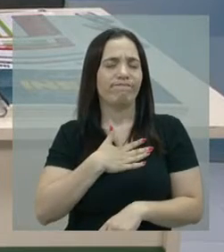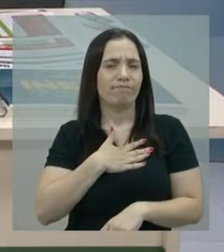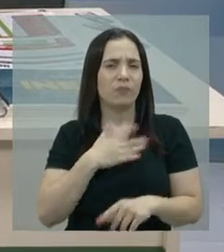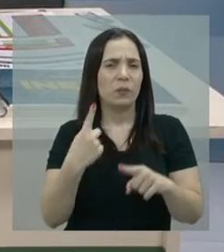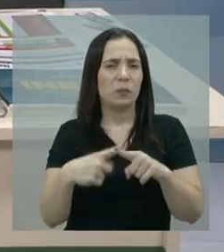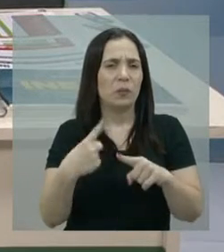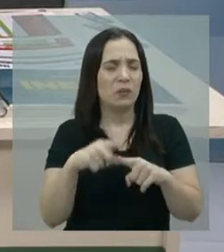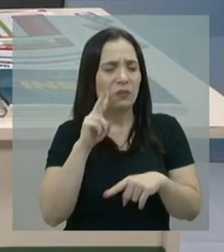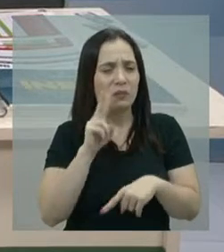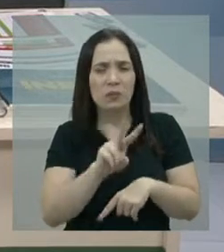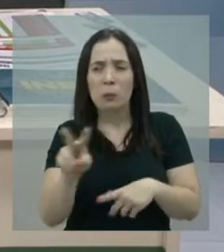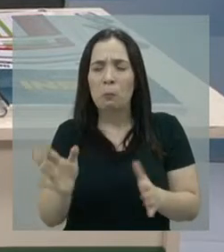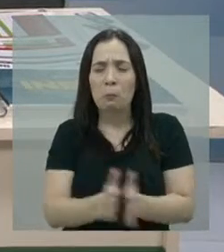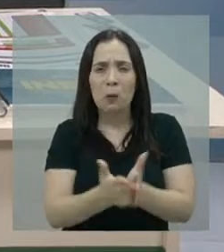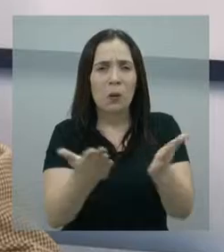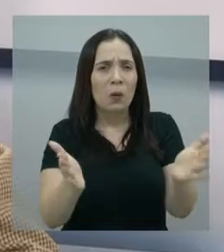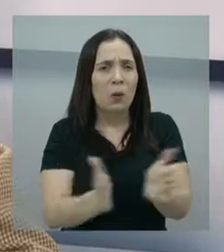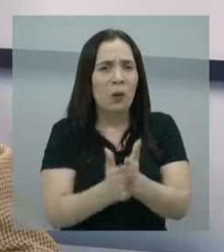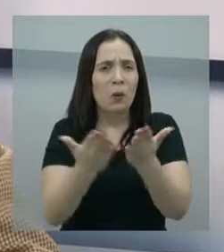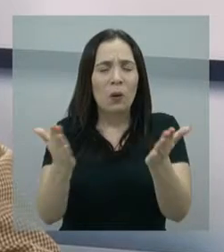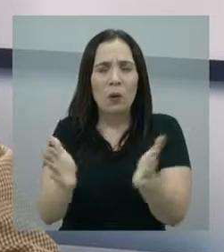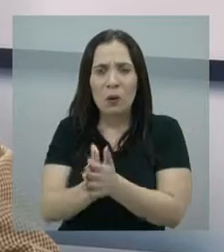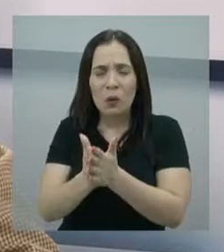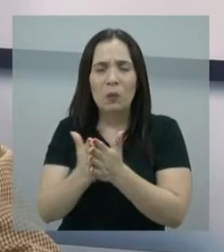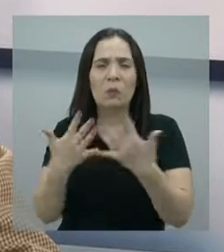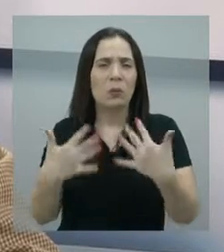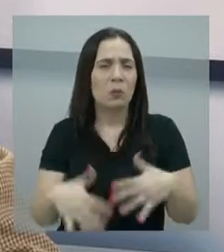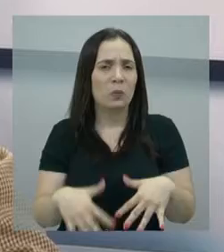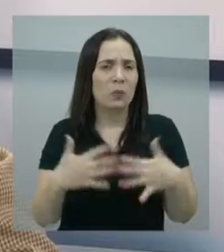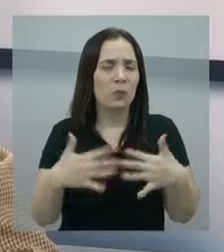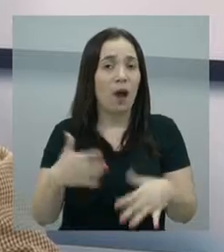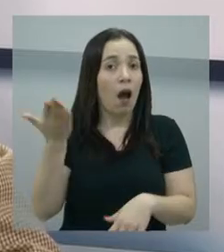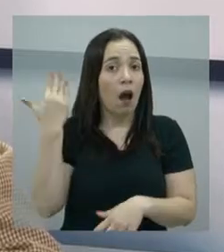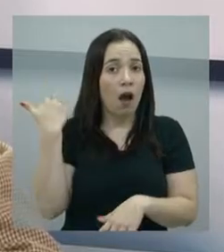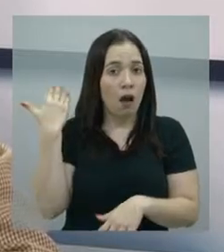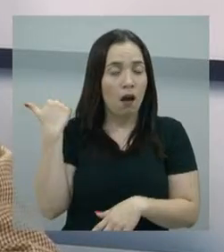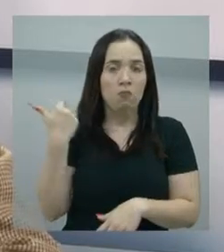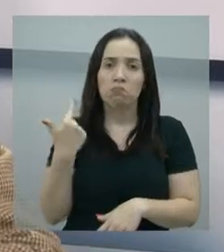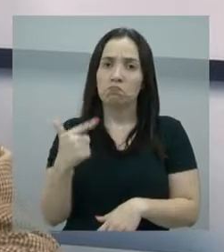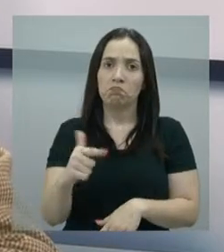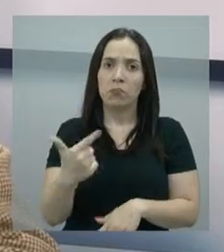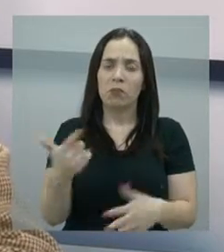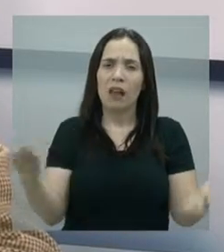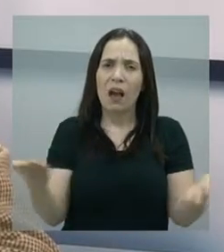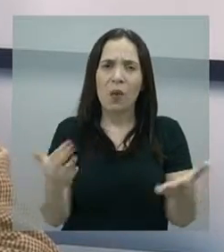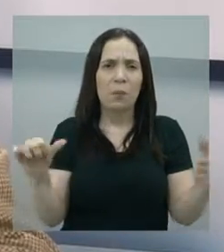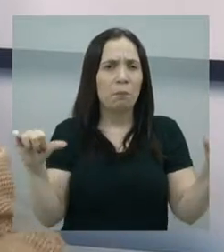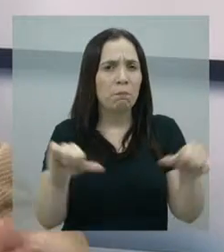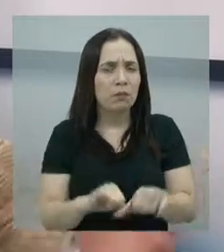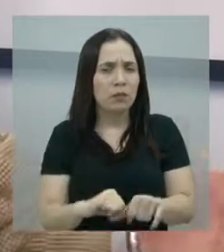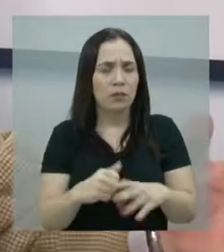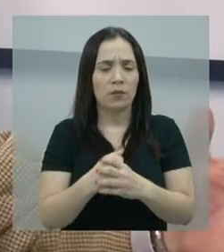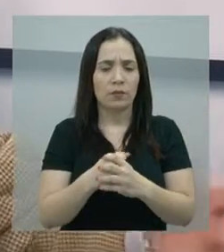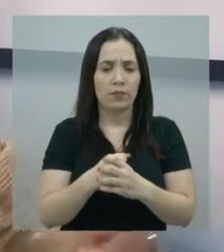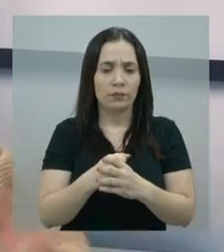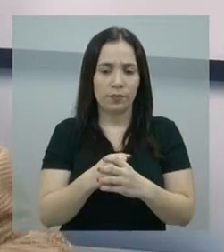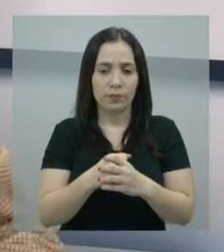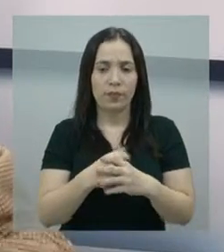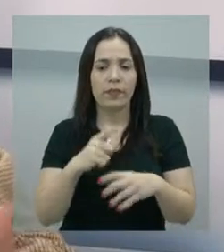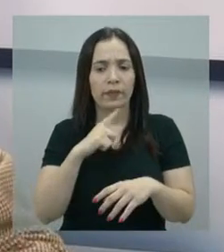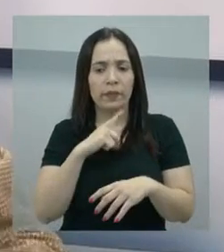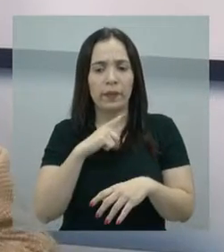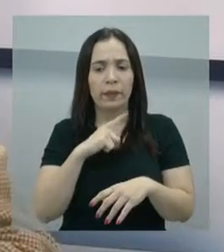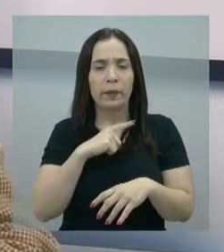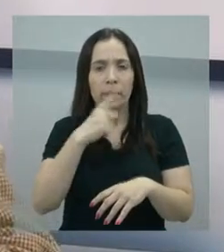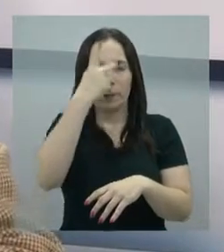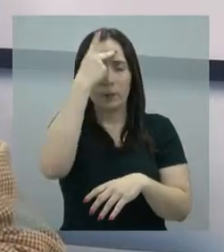pobreza, né? De pobreza. Isso, há bem pouco tempo atrás, não existia, né? Só que ali não é só a pobreza, ali tem a